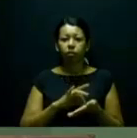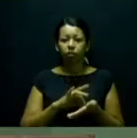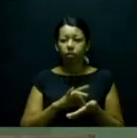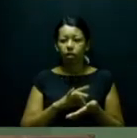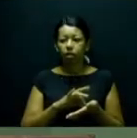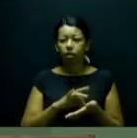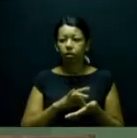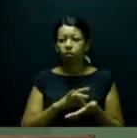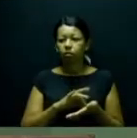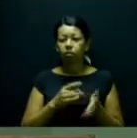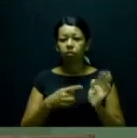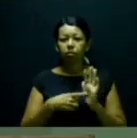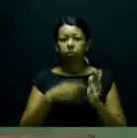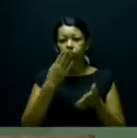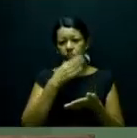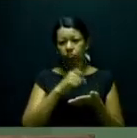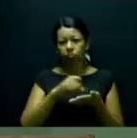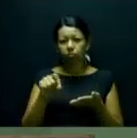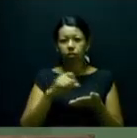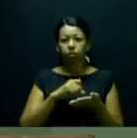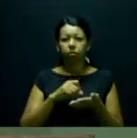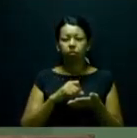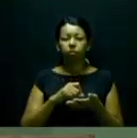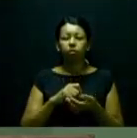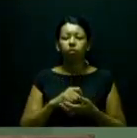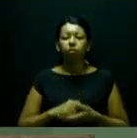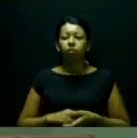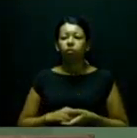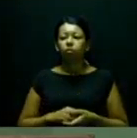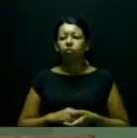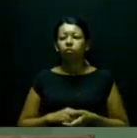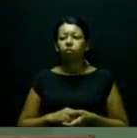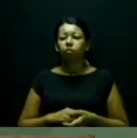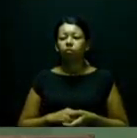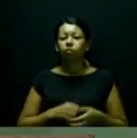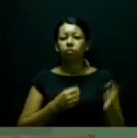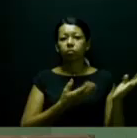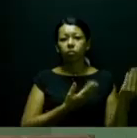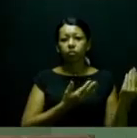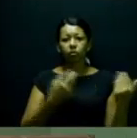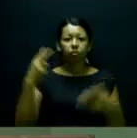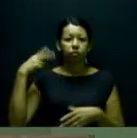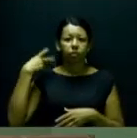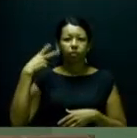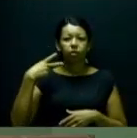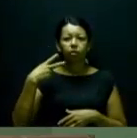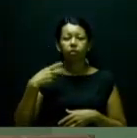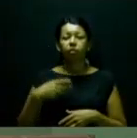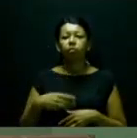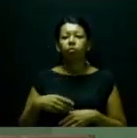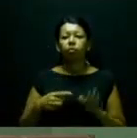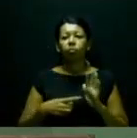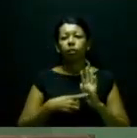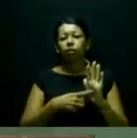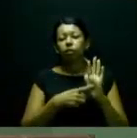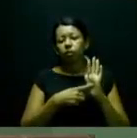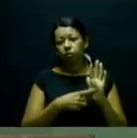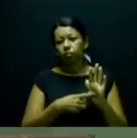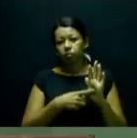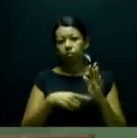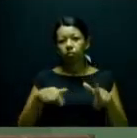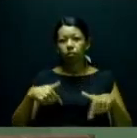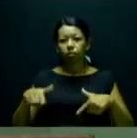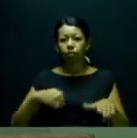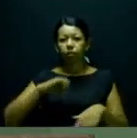reproduzindo uma solicitação de uma parlamentar mirim da nossa cidade, que apresentou o trabalho, a jovem